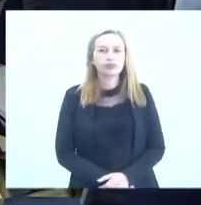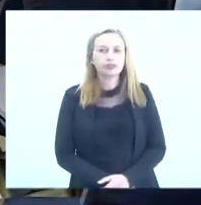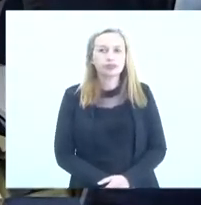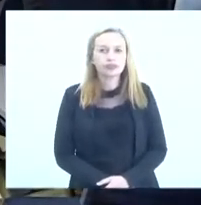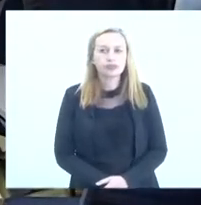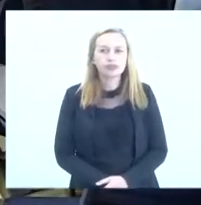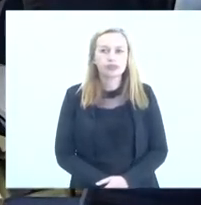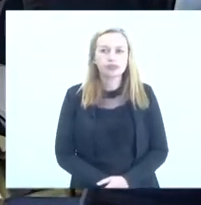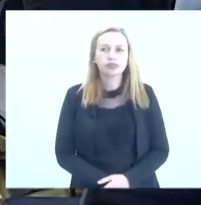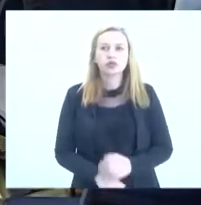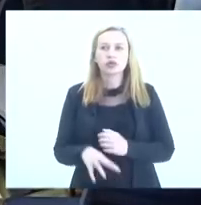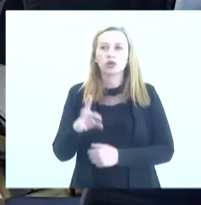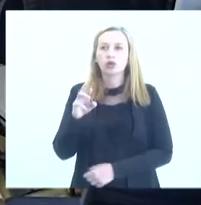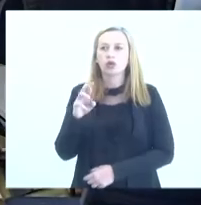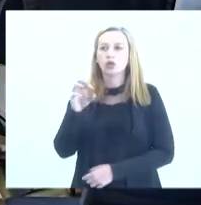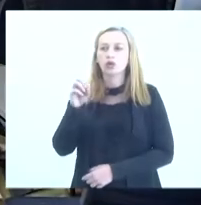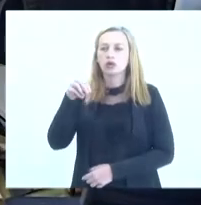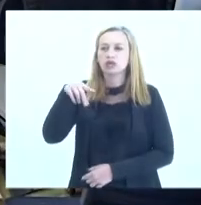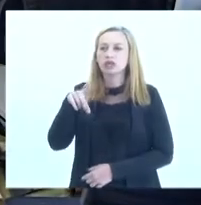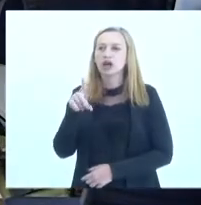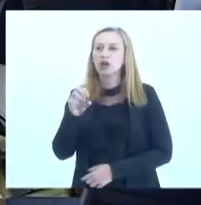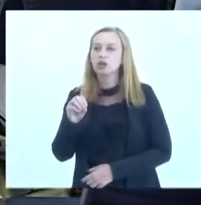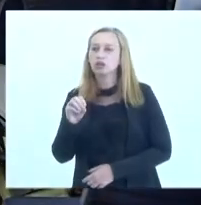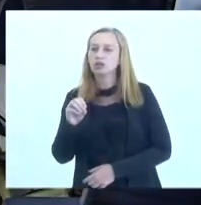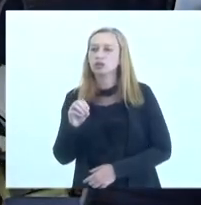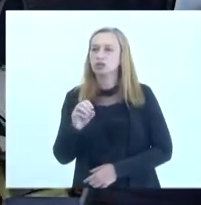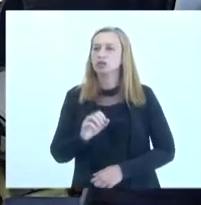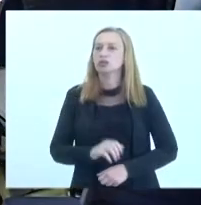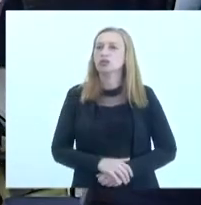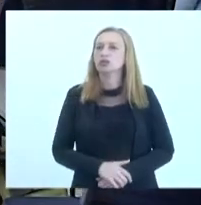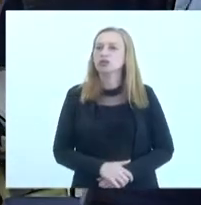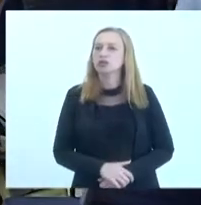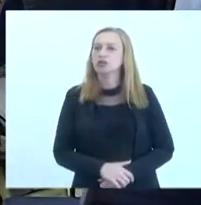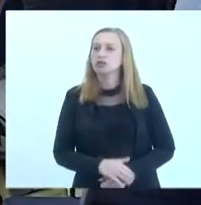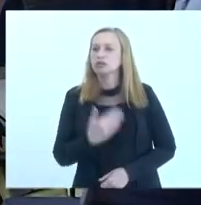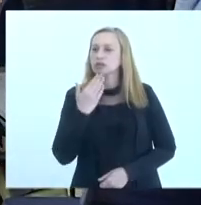estadual, Ronaldo Anchieta. Por favor, Ronaldo.